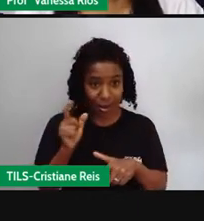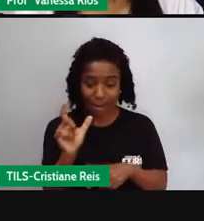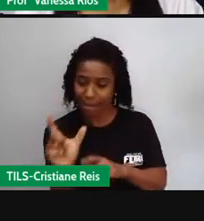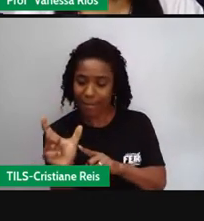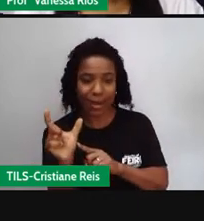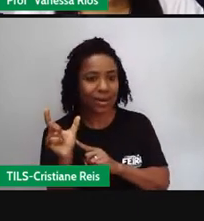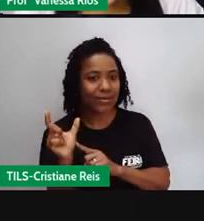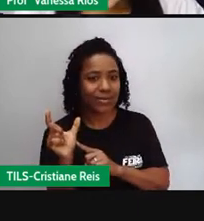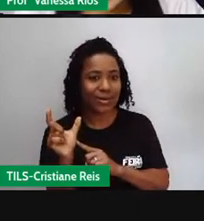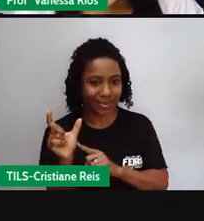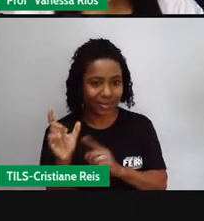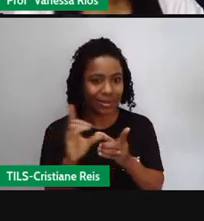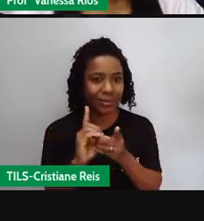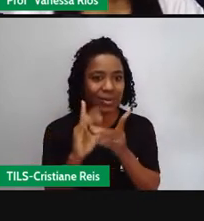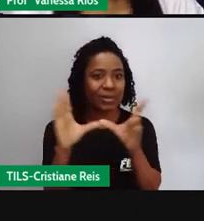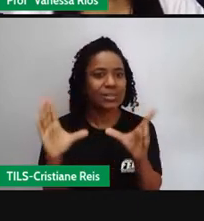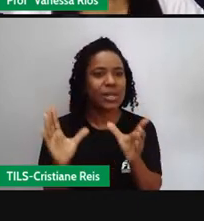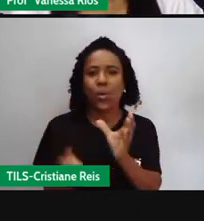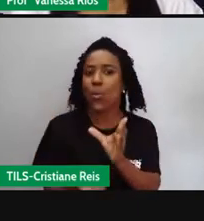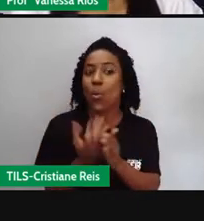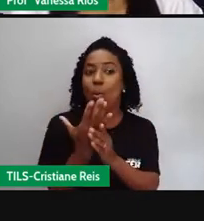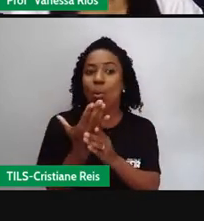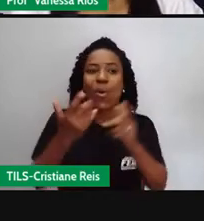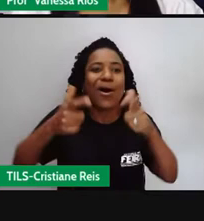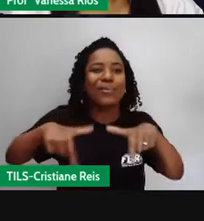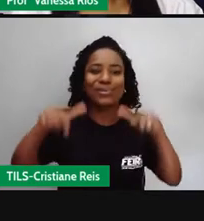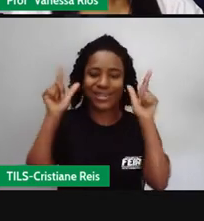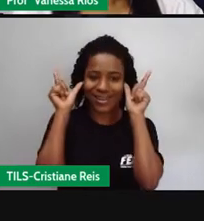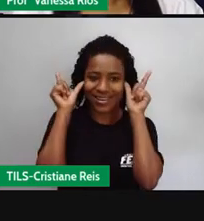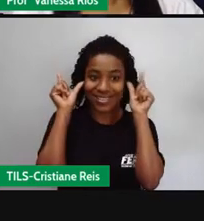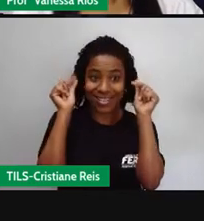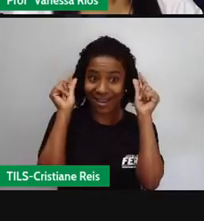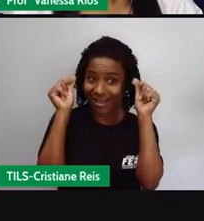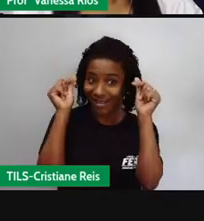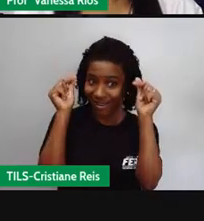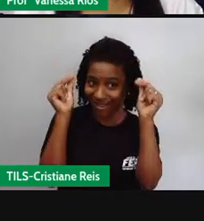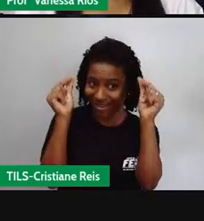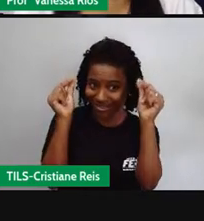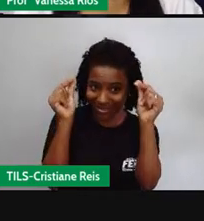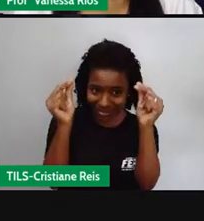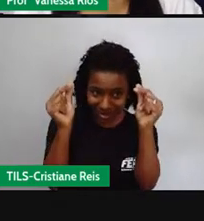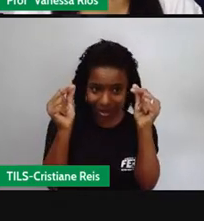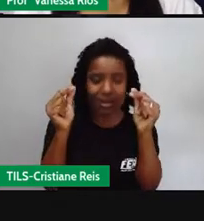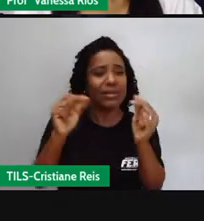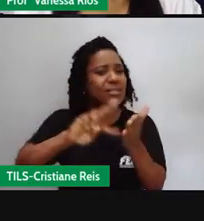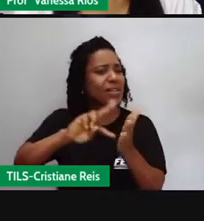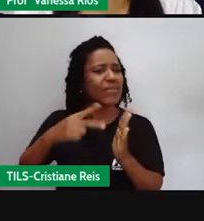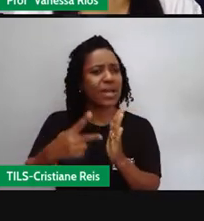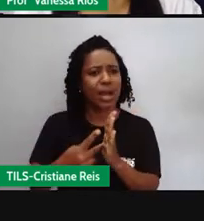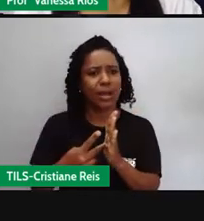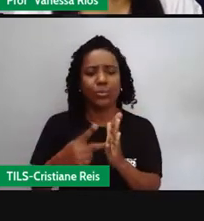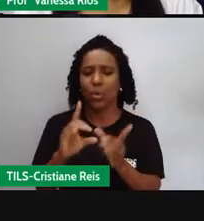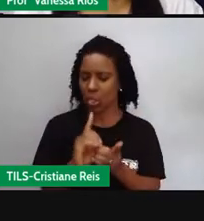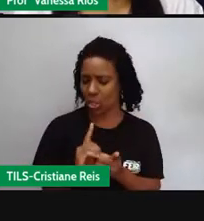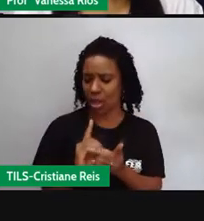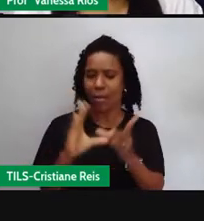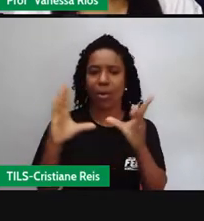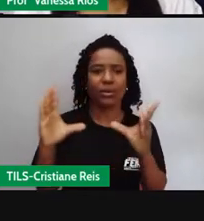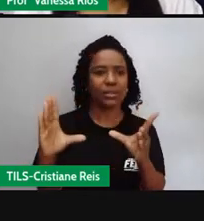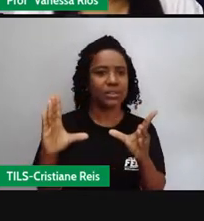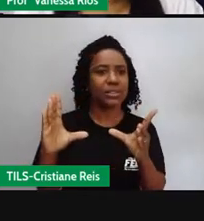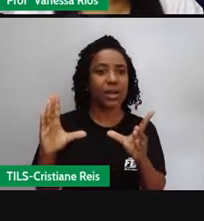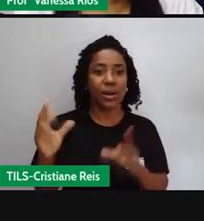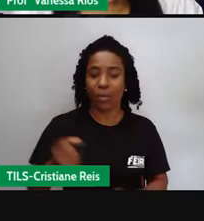palavra de origem grega e significa poder do povo. Como assim, Pro? Olha só, a